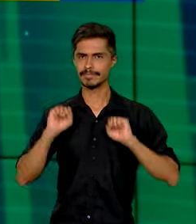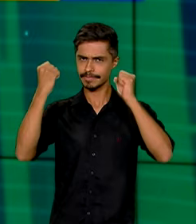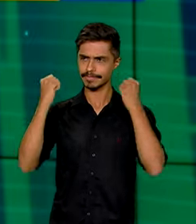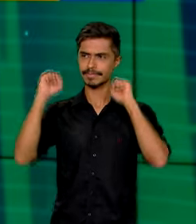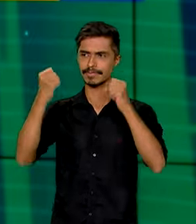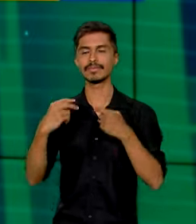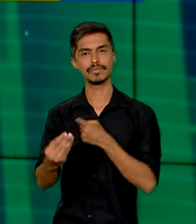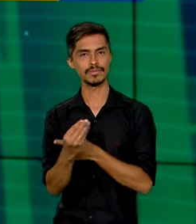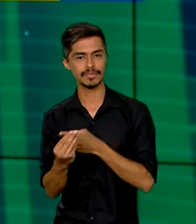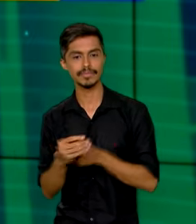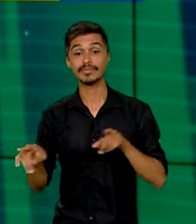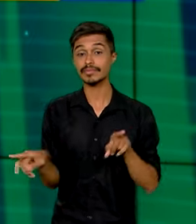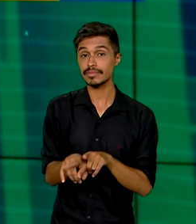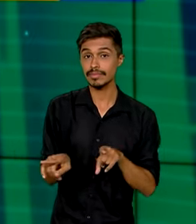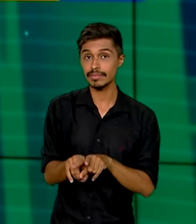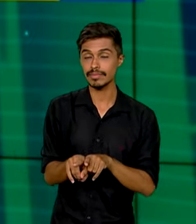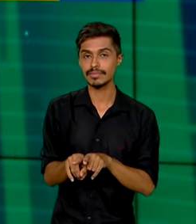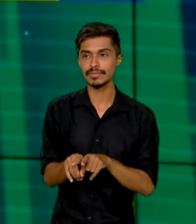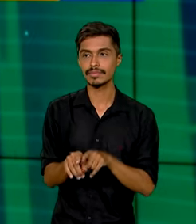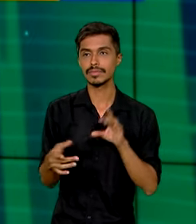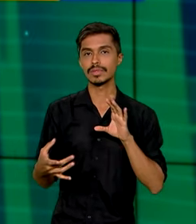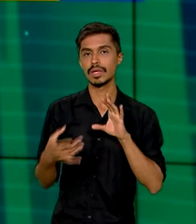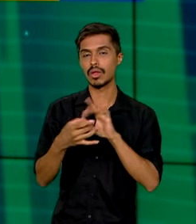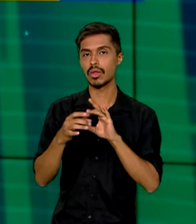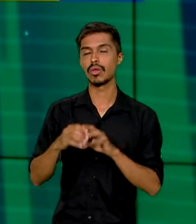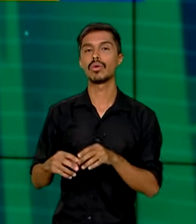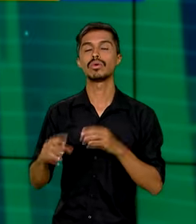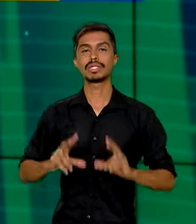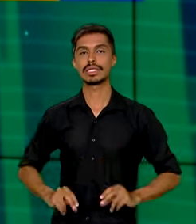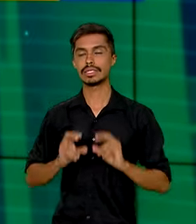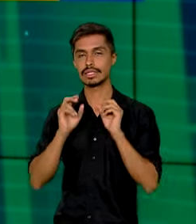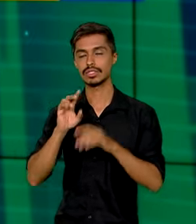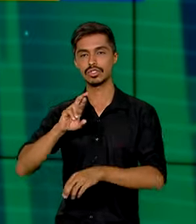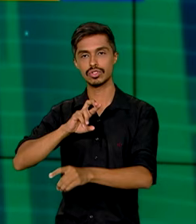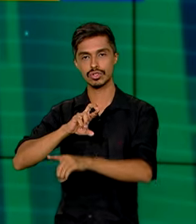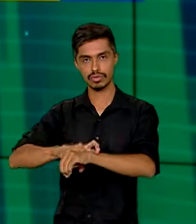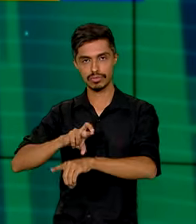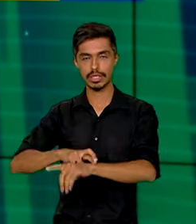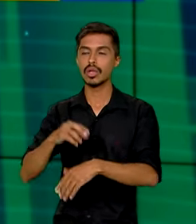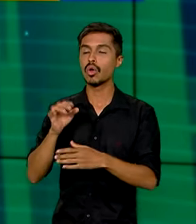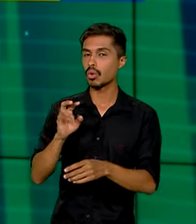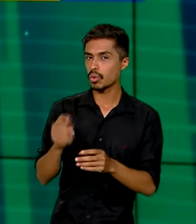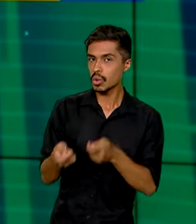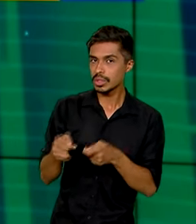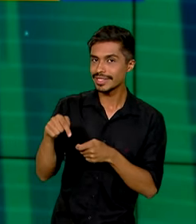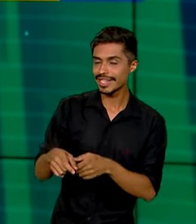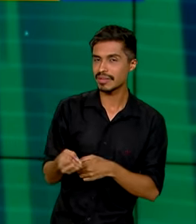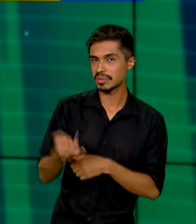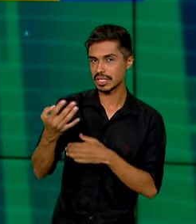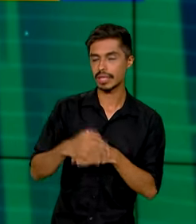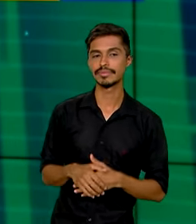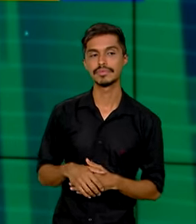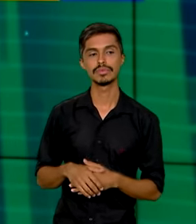do cuidado e também envolvendo o câncer de próstata, o controle desse câncer. Então, vai